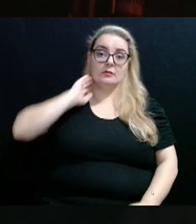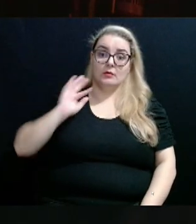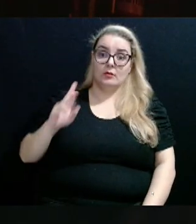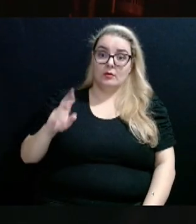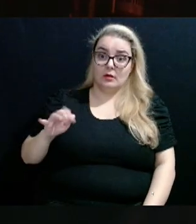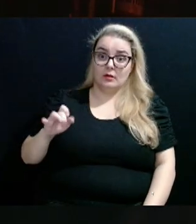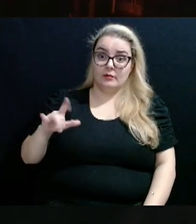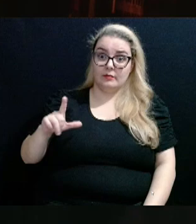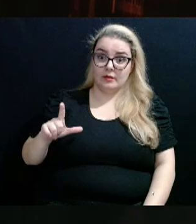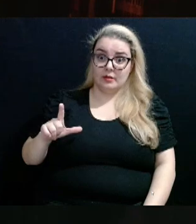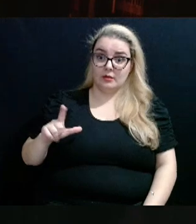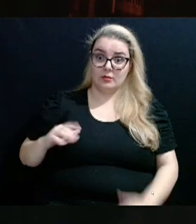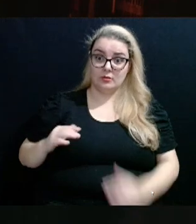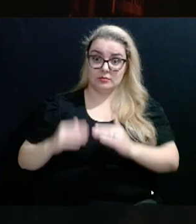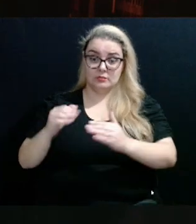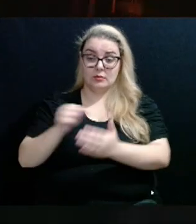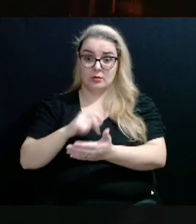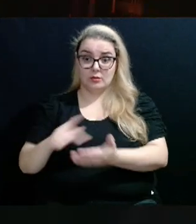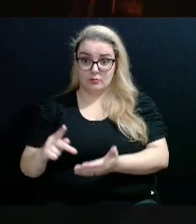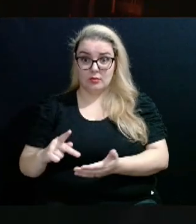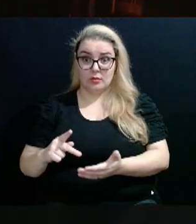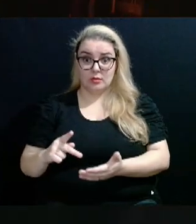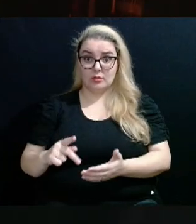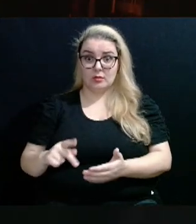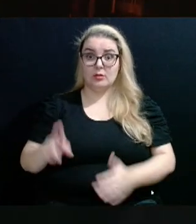usa inteligência artificial para ajudar